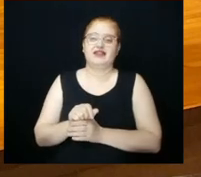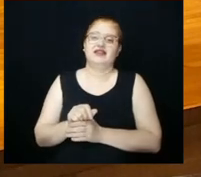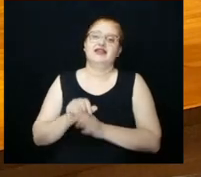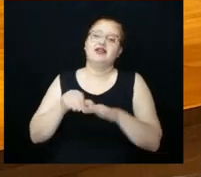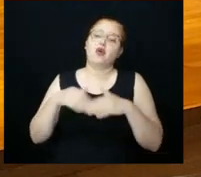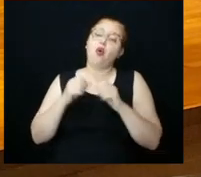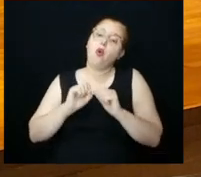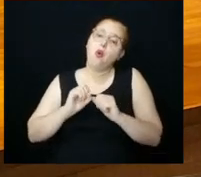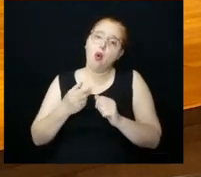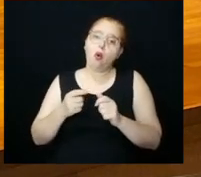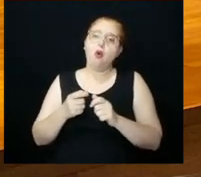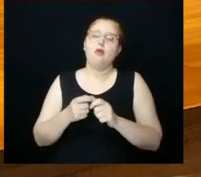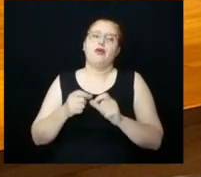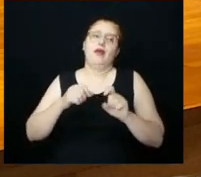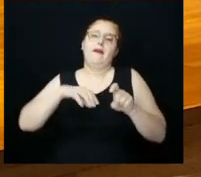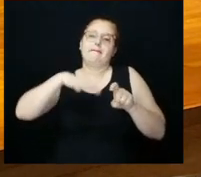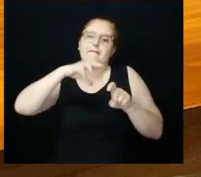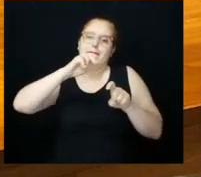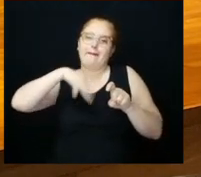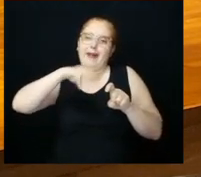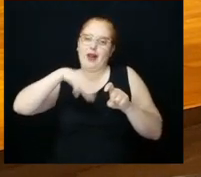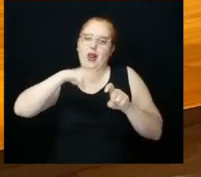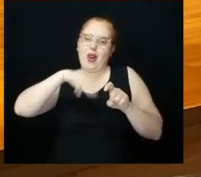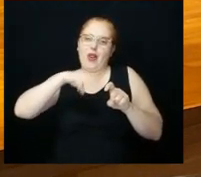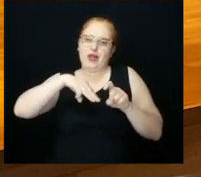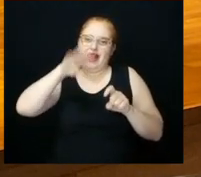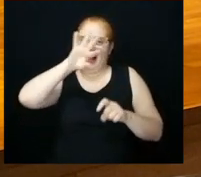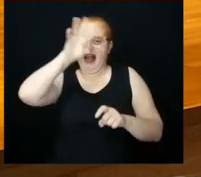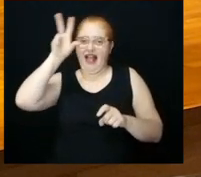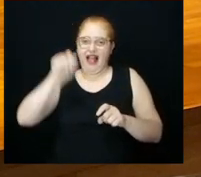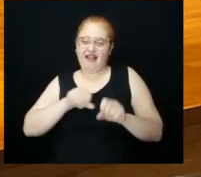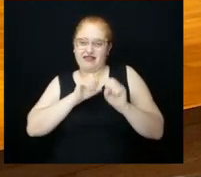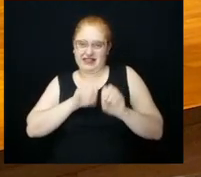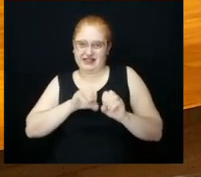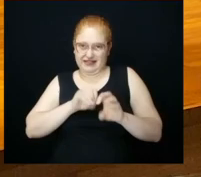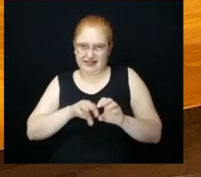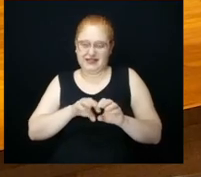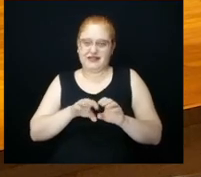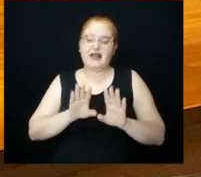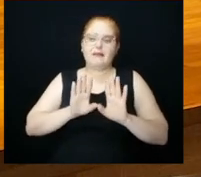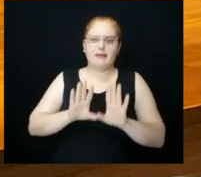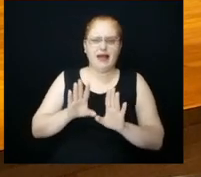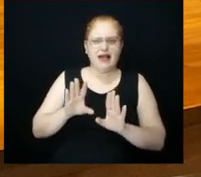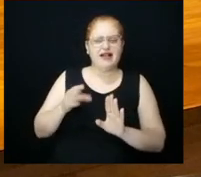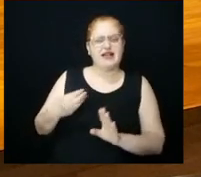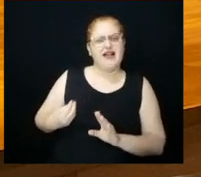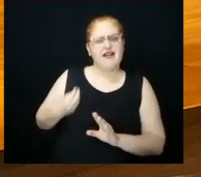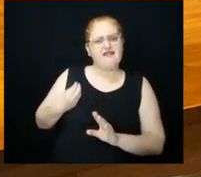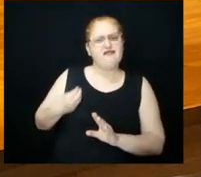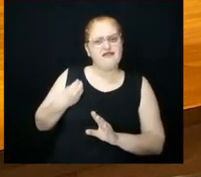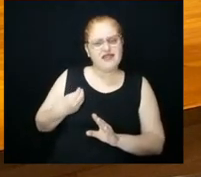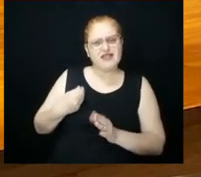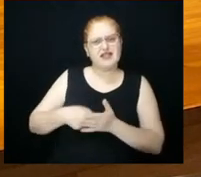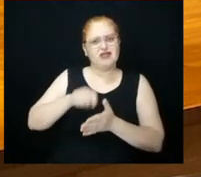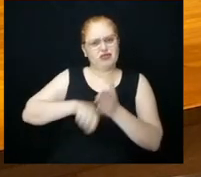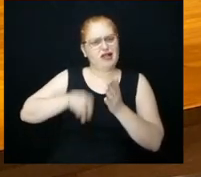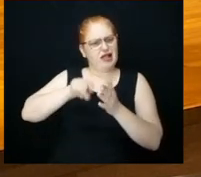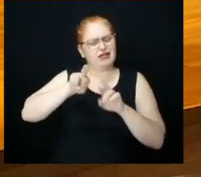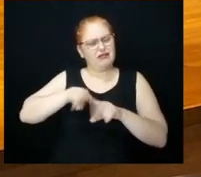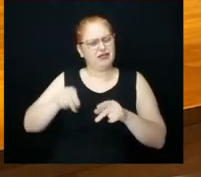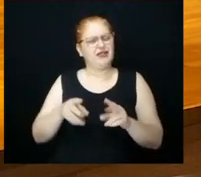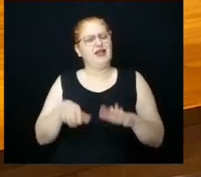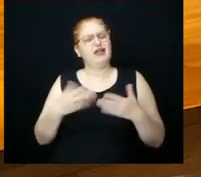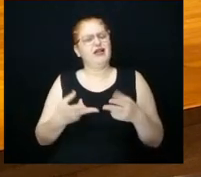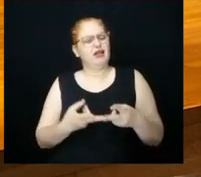grande mitologia da África que é ensinada, né, e que a vivência da Chimamanda é bem diferente, né. E aí ela